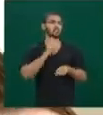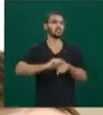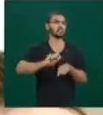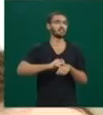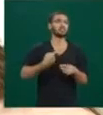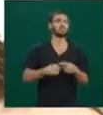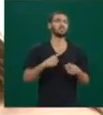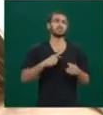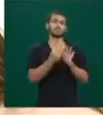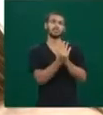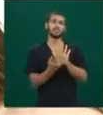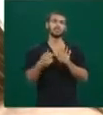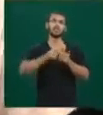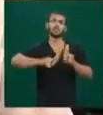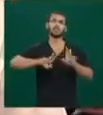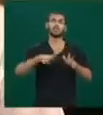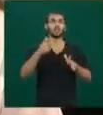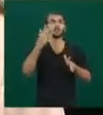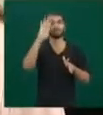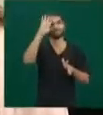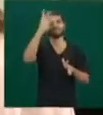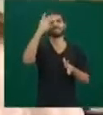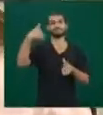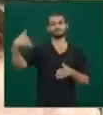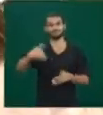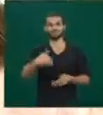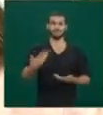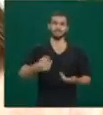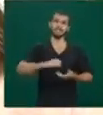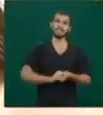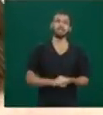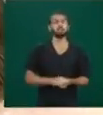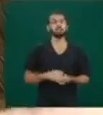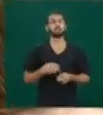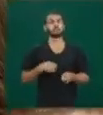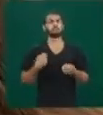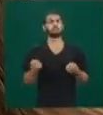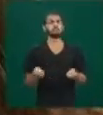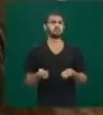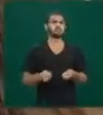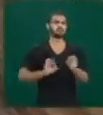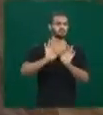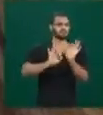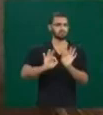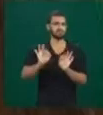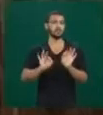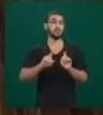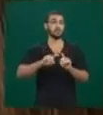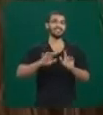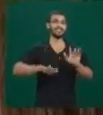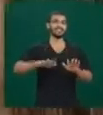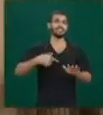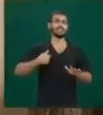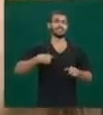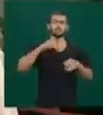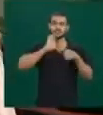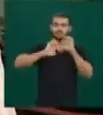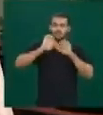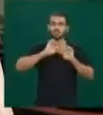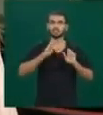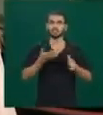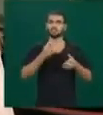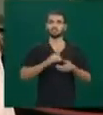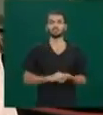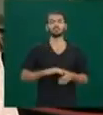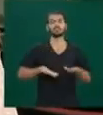aplicativo da UFO e logo arrumou um jeito de vir aqui. A estudante diz que consegue fazer as tarefas, mas às vezes rola aquele estresse. Tem